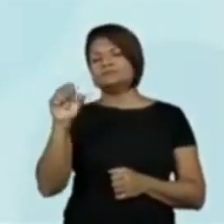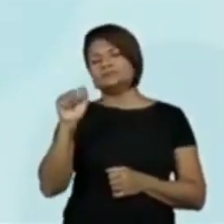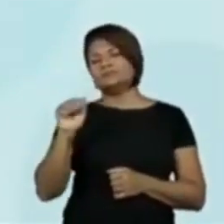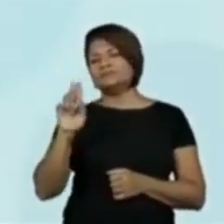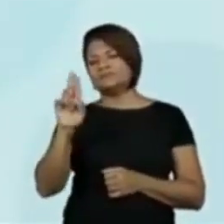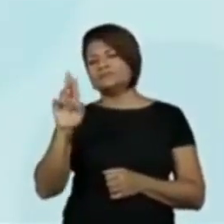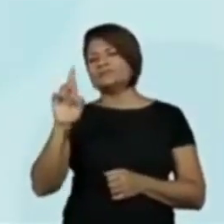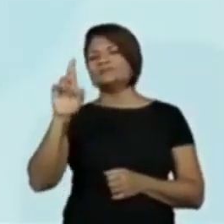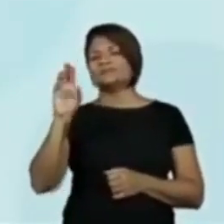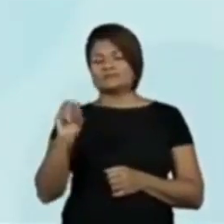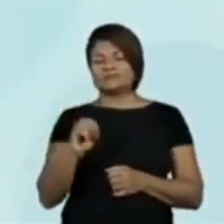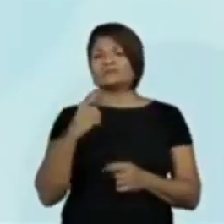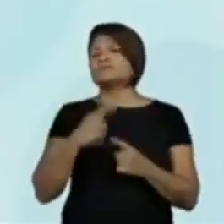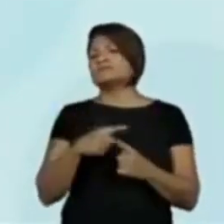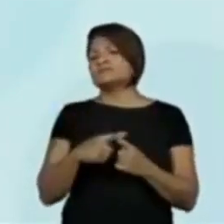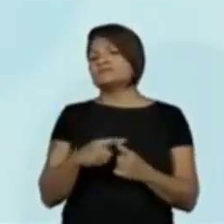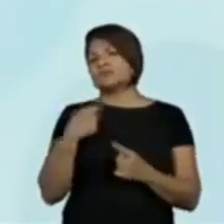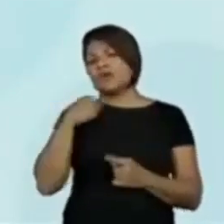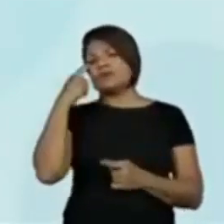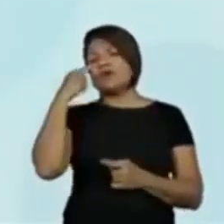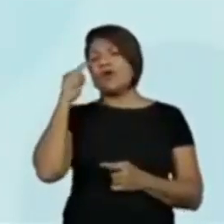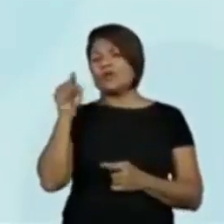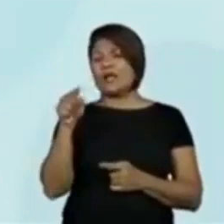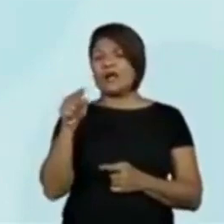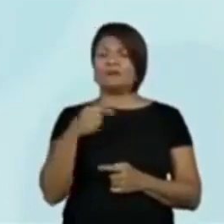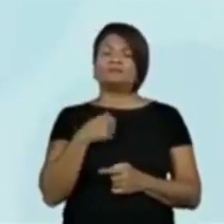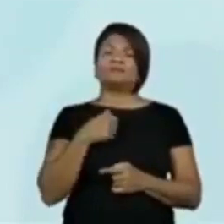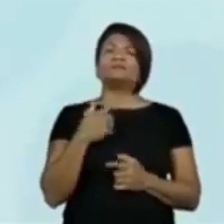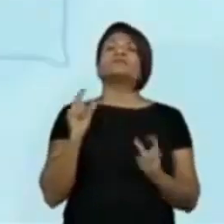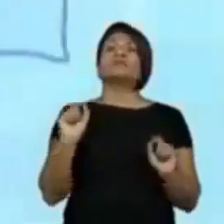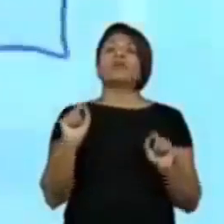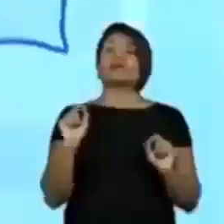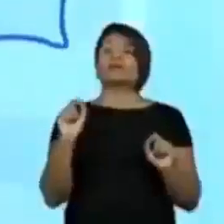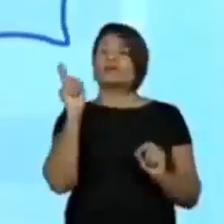votos qual é a maior quantidade. E foi quem?